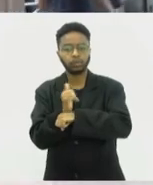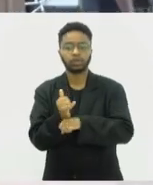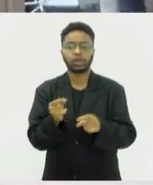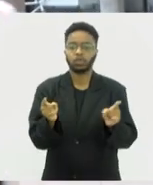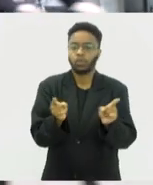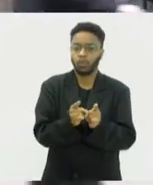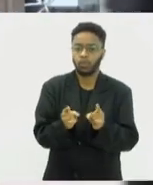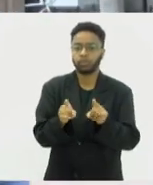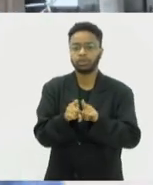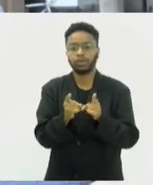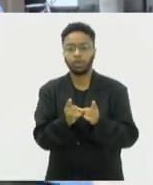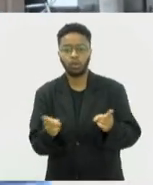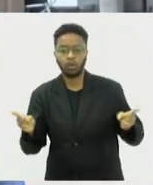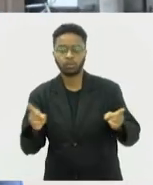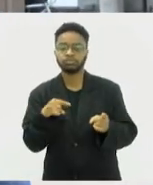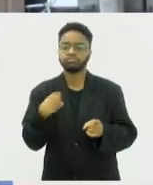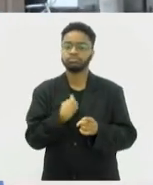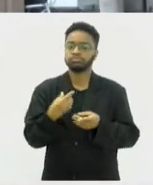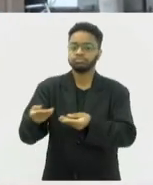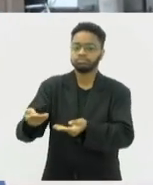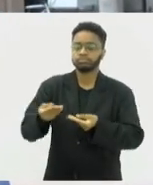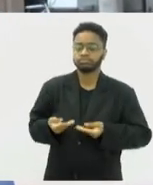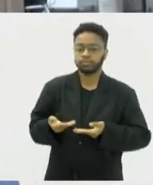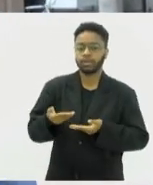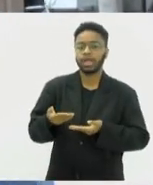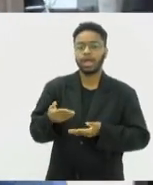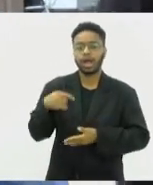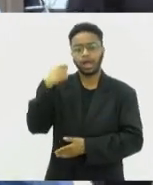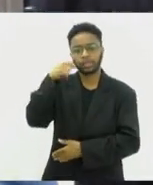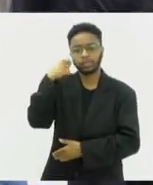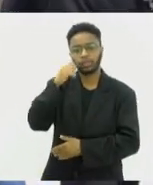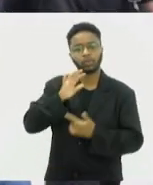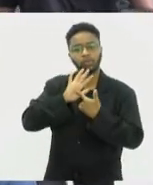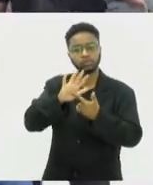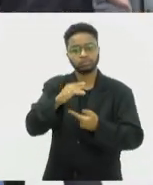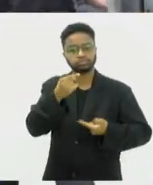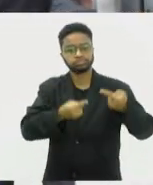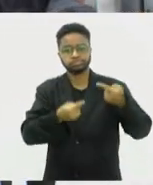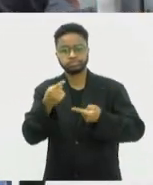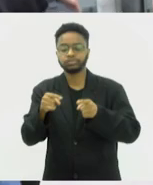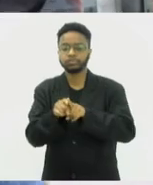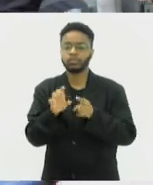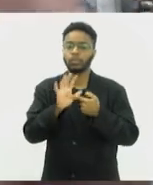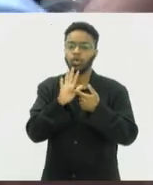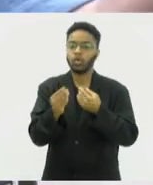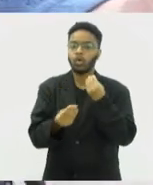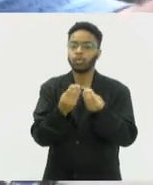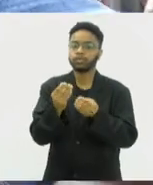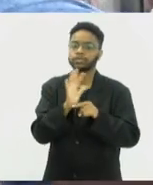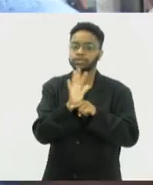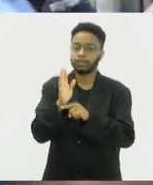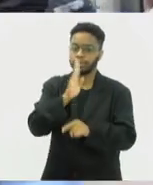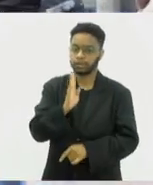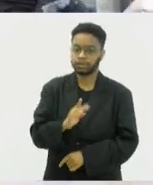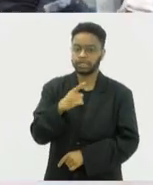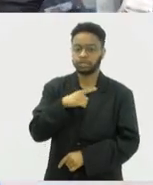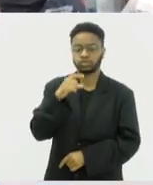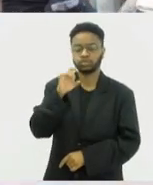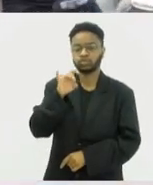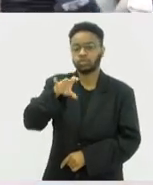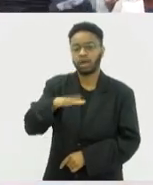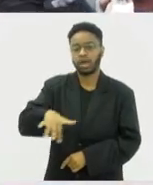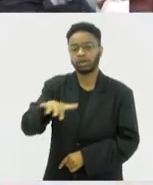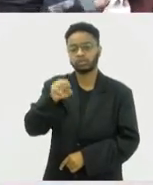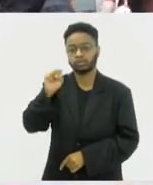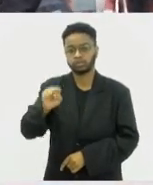diretores lá para apresentar os filmes, a gente faz debate. É um pouco para apresentar um pouco esse cinema brasileiro que a gente tem acesso aqui só na Zona Sul, poder levar